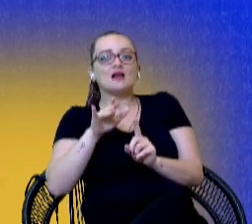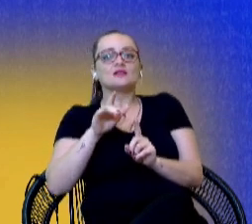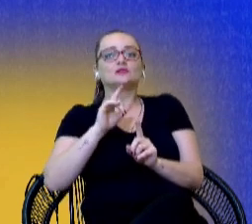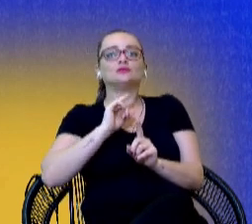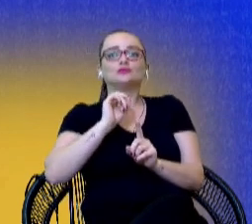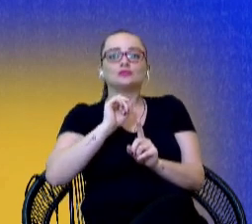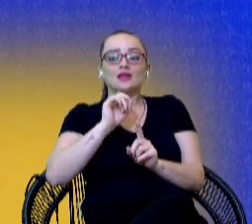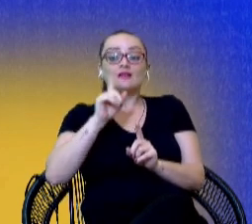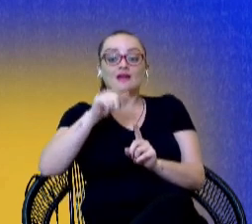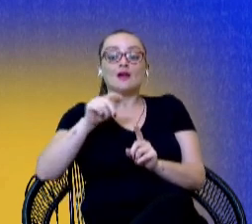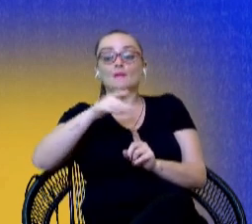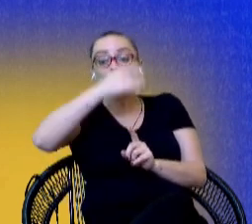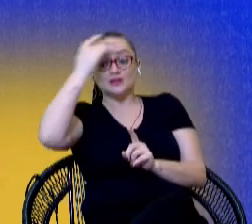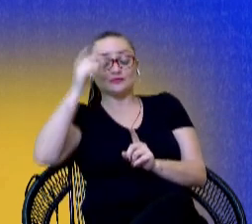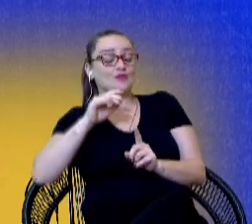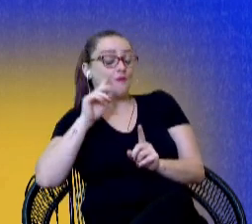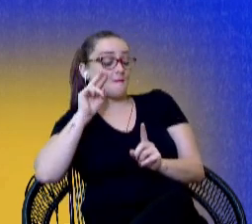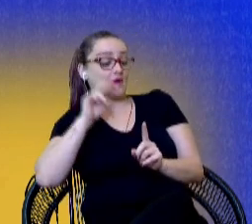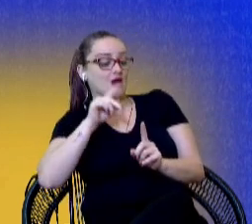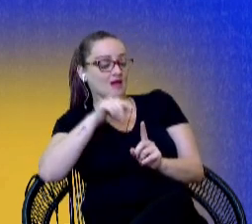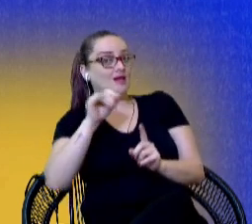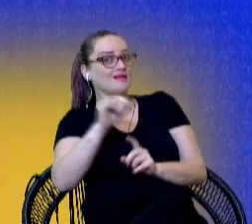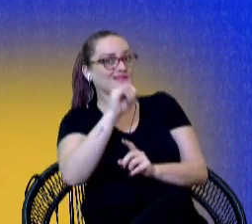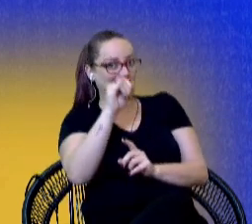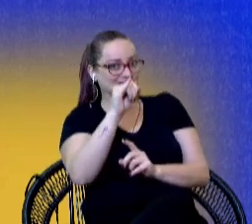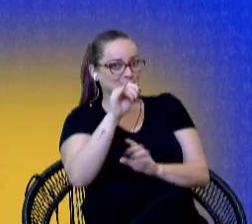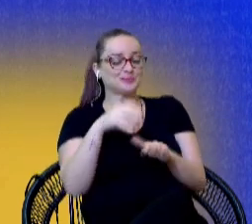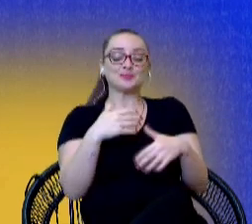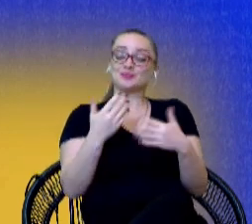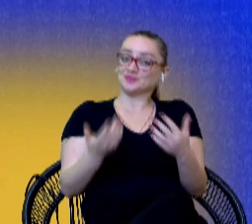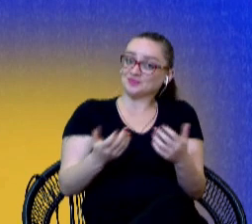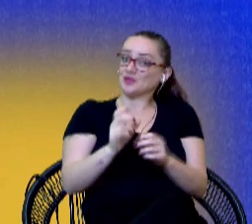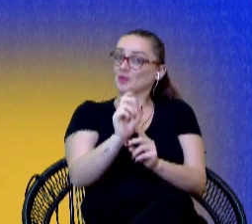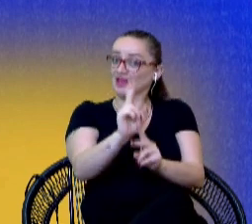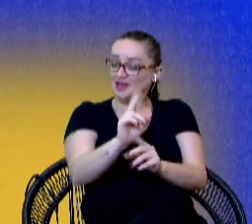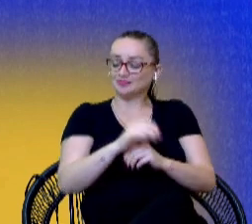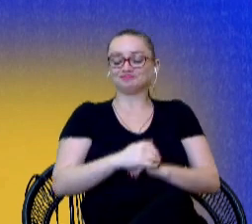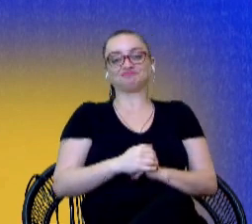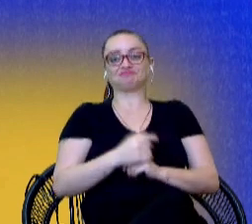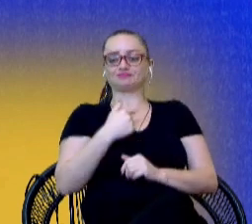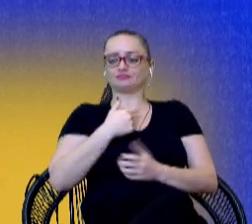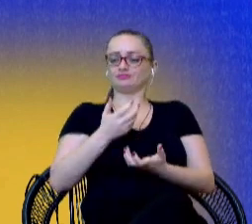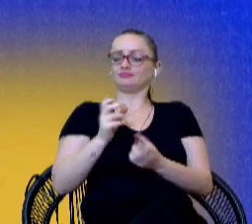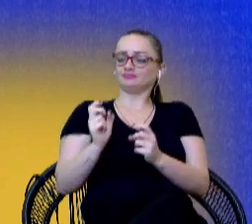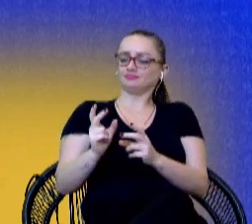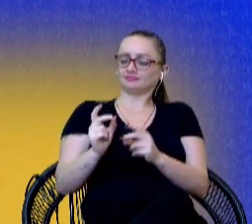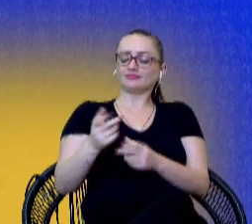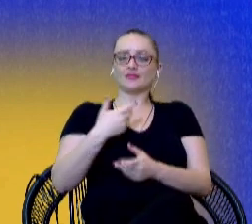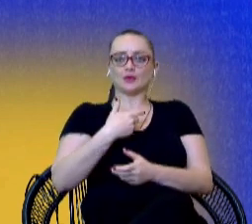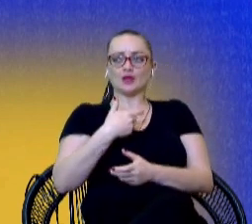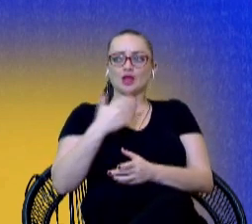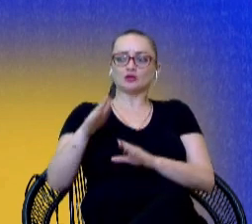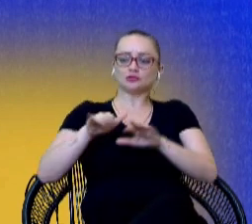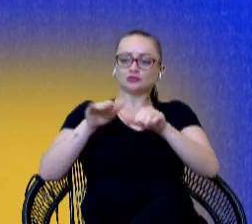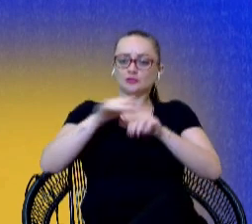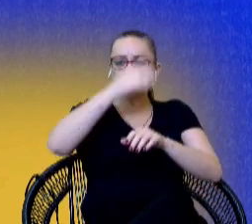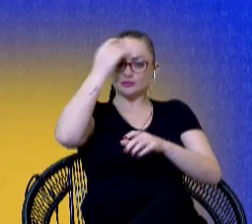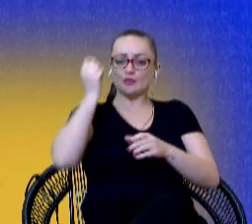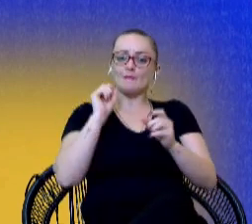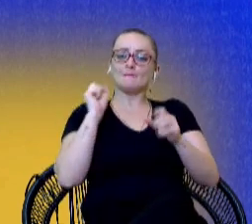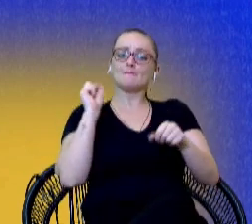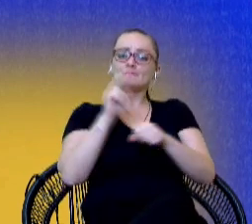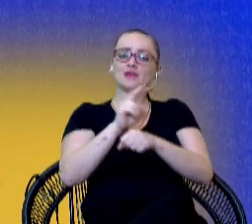ali relevante para aquela galera. Né? Então é bacana que assim, beleza, a gente quer vender, a gente quer levar pessoas para o